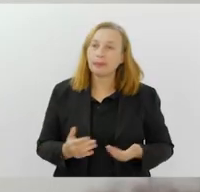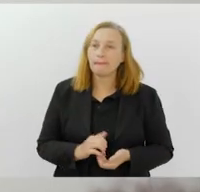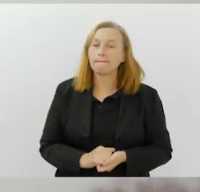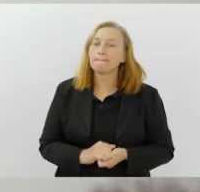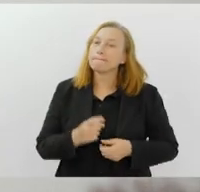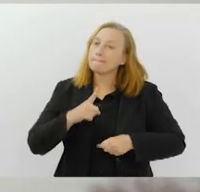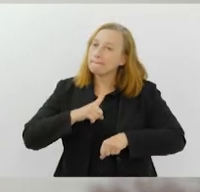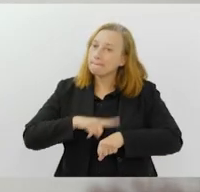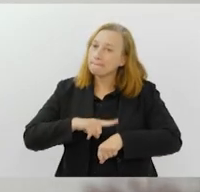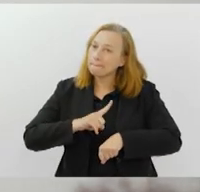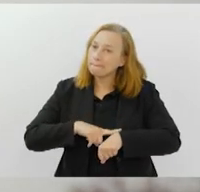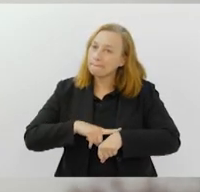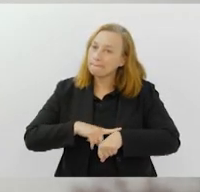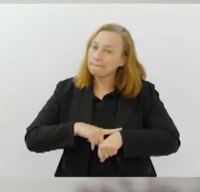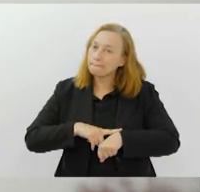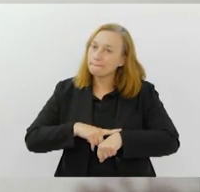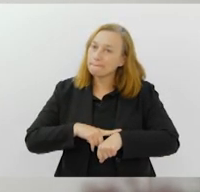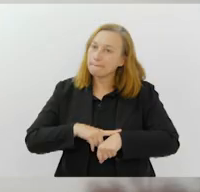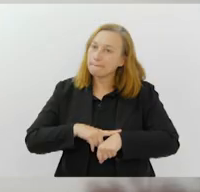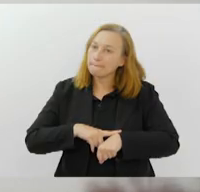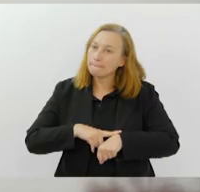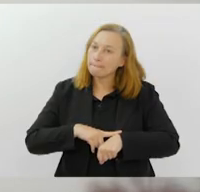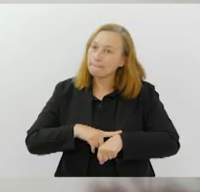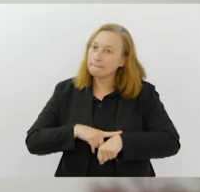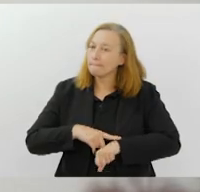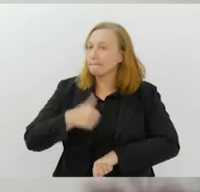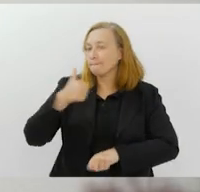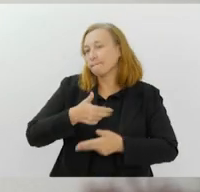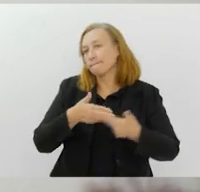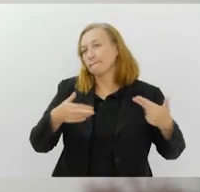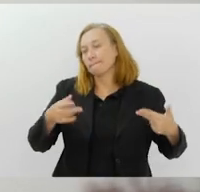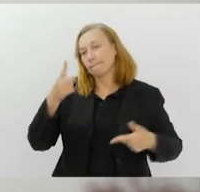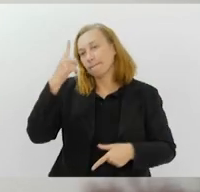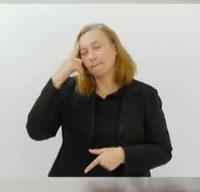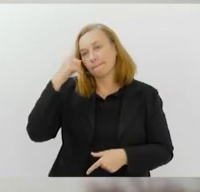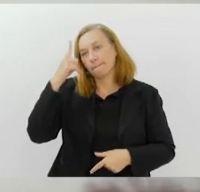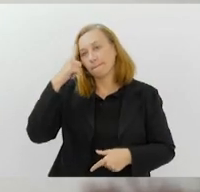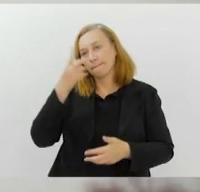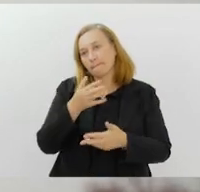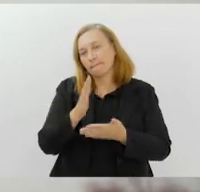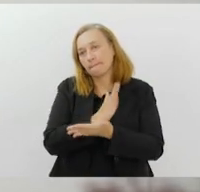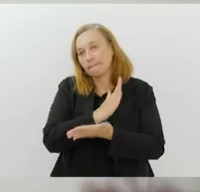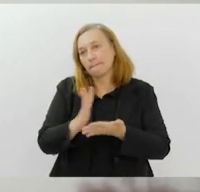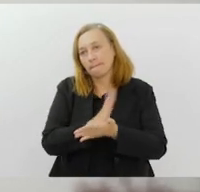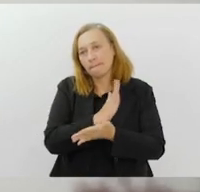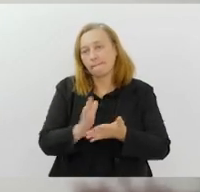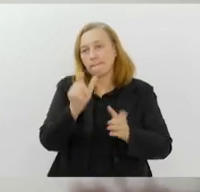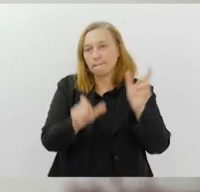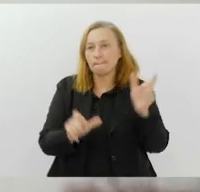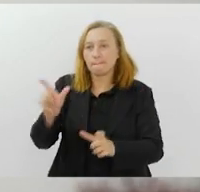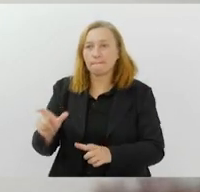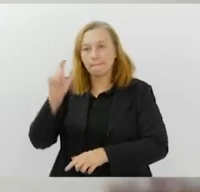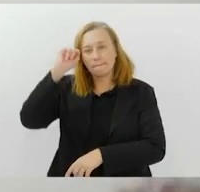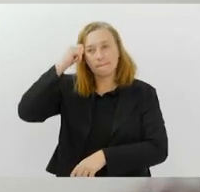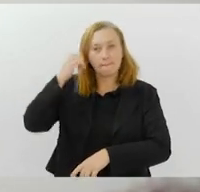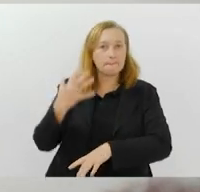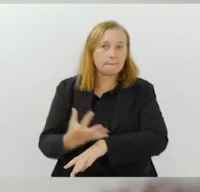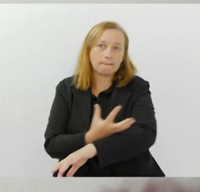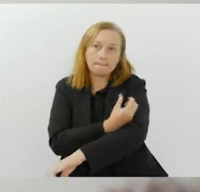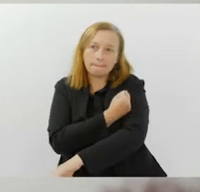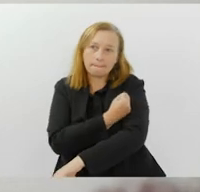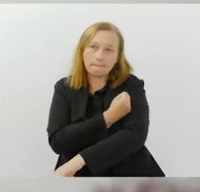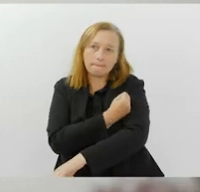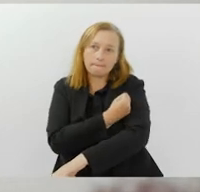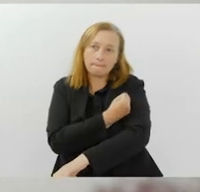naquele momento foi a primeira coisa que eu pensei inclusive algumas das pessoas negras ali presentes que se emocionaram que